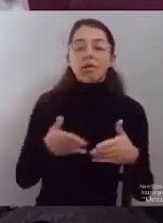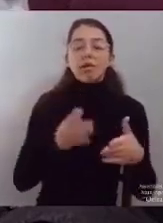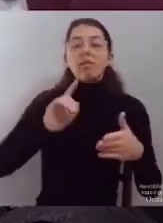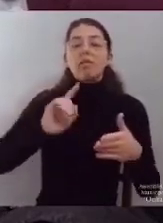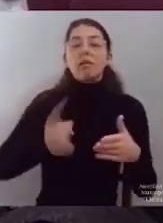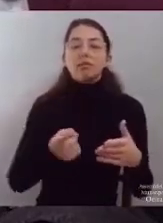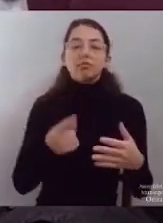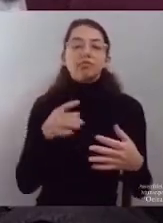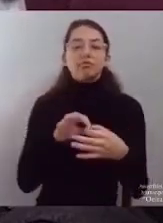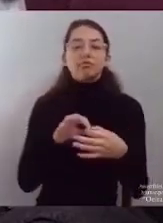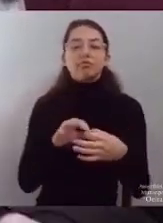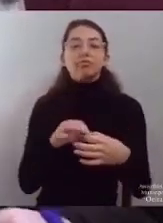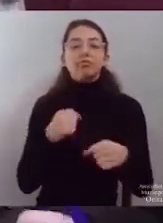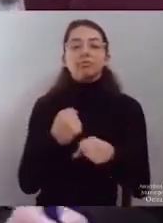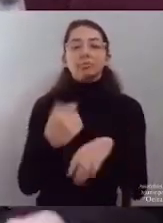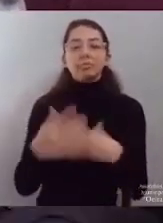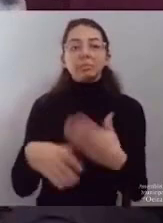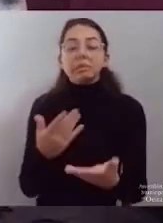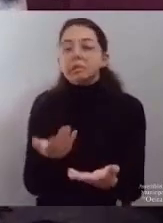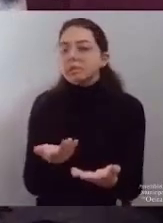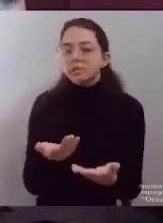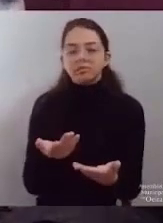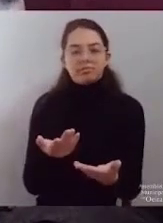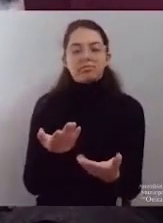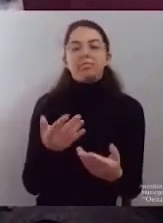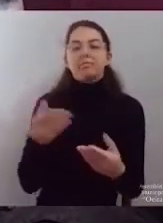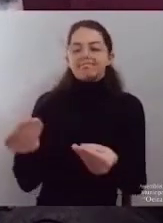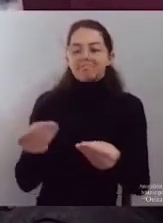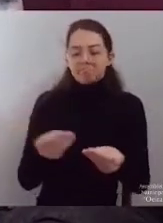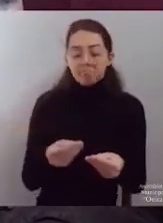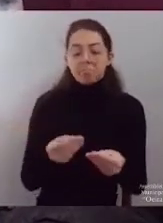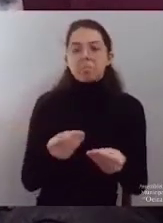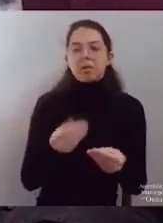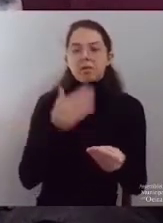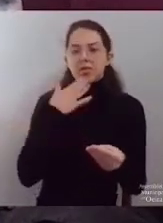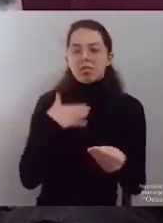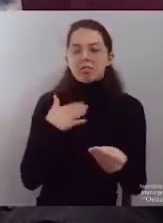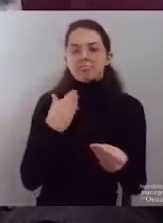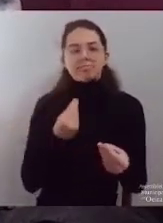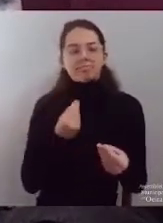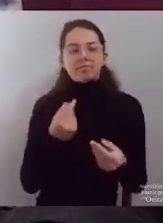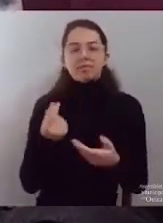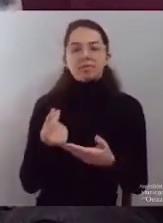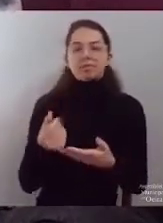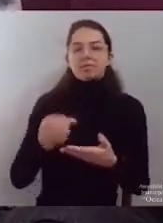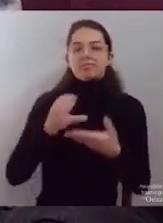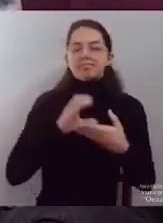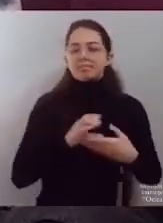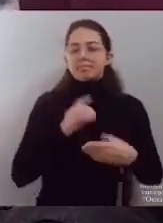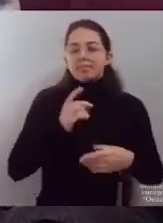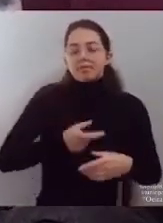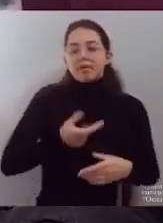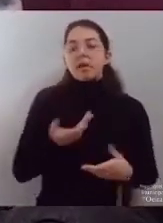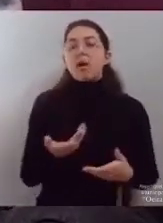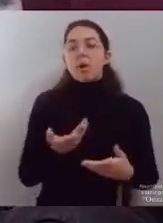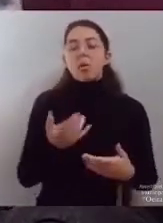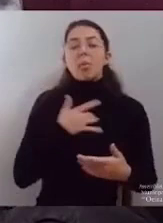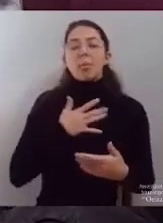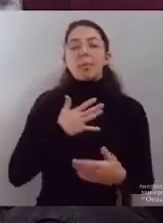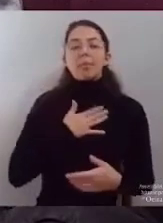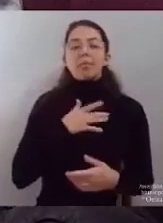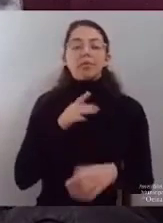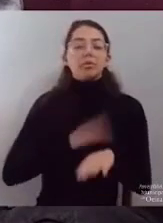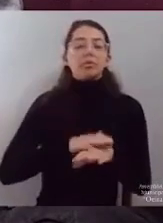é, pelo que nos é dado perceber, ou fica com o capital social ou a empresa, da empresa por via dos suprimentos ou